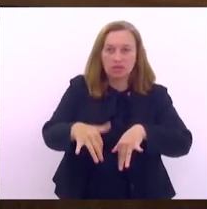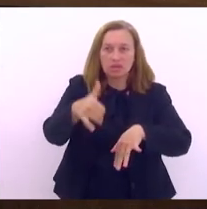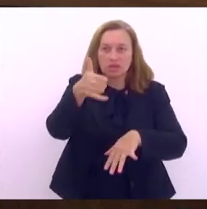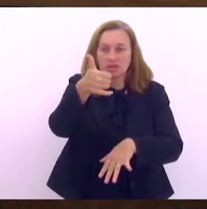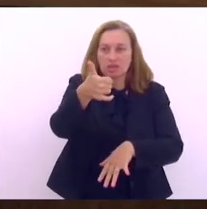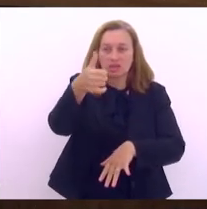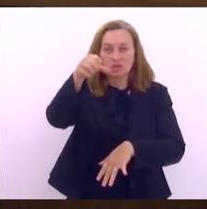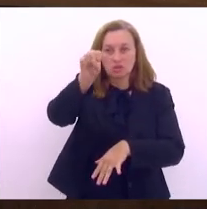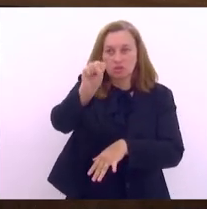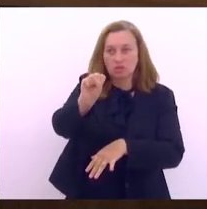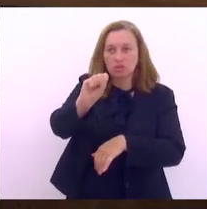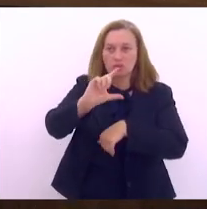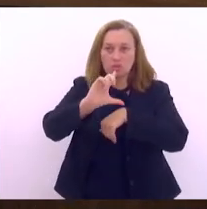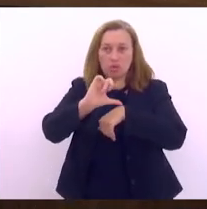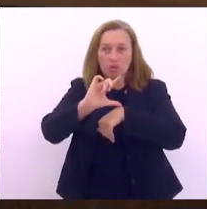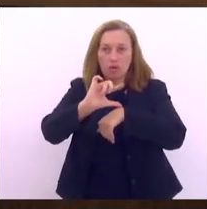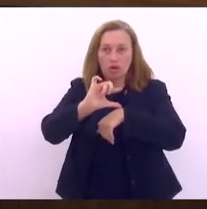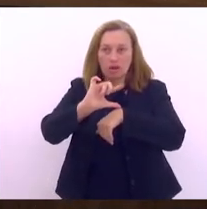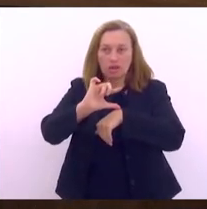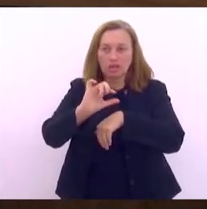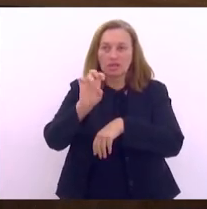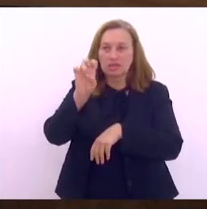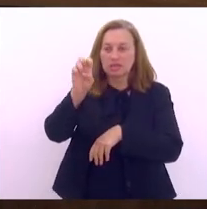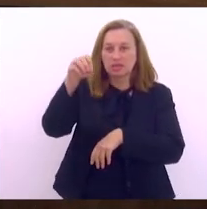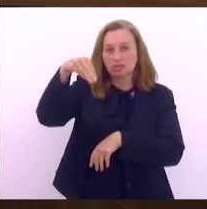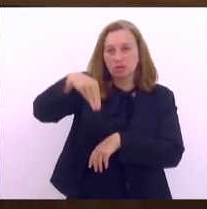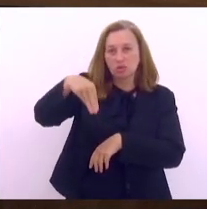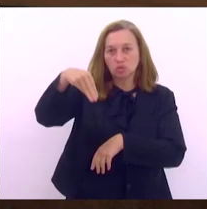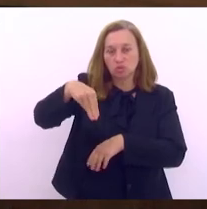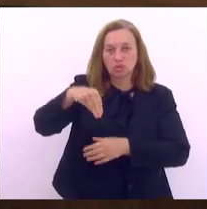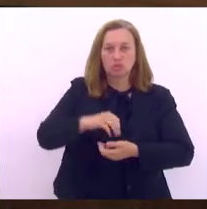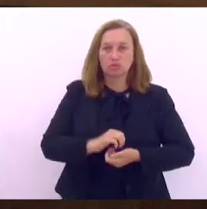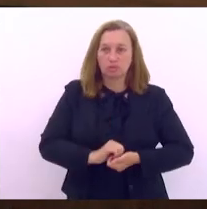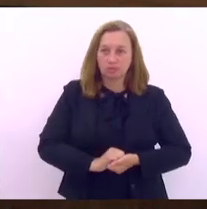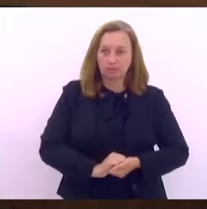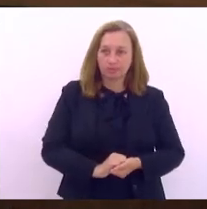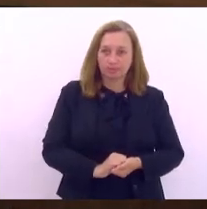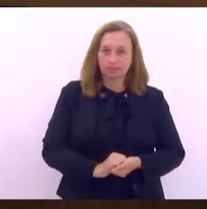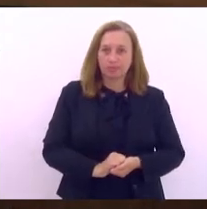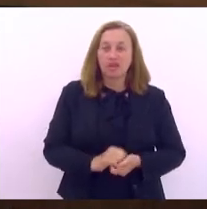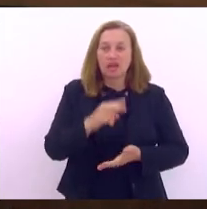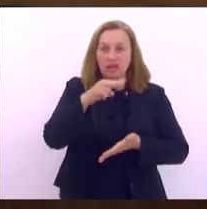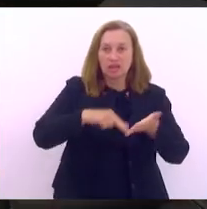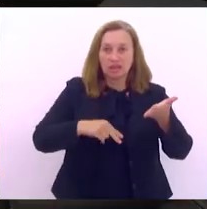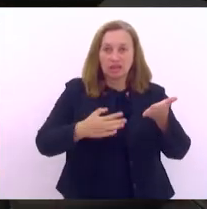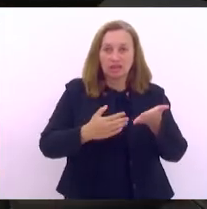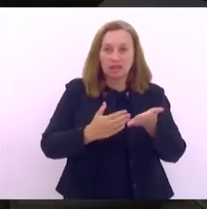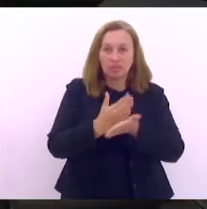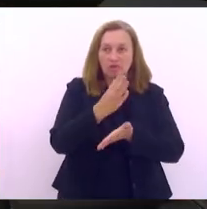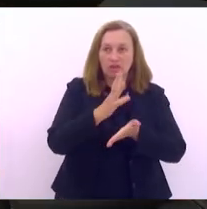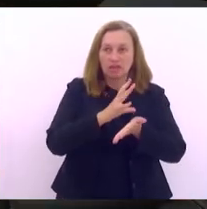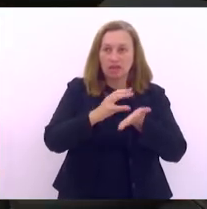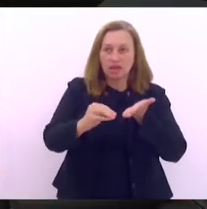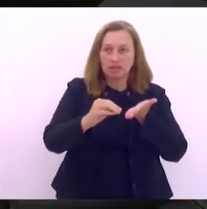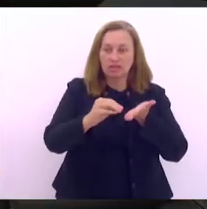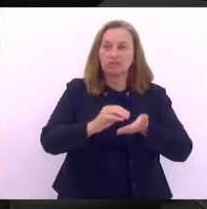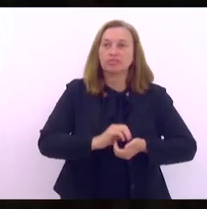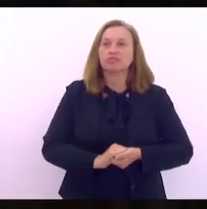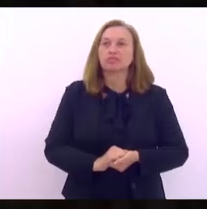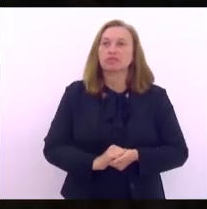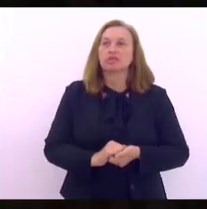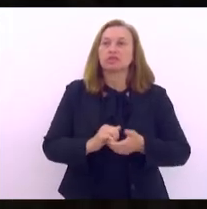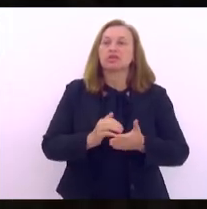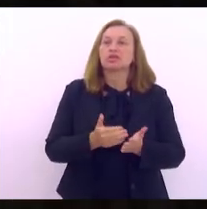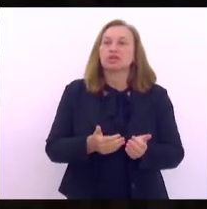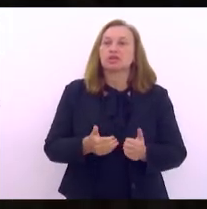às 18 horas e 5 minutos. Lida e aprovada a ata,